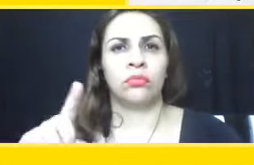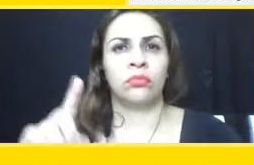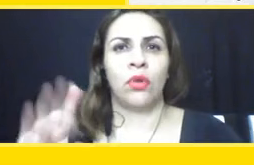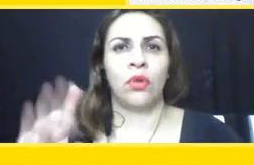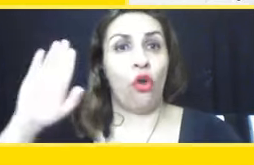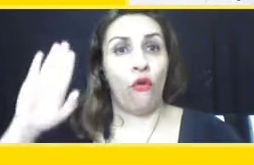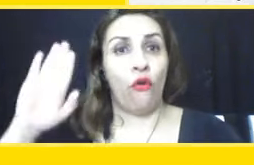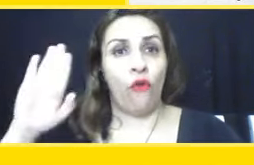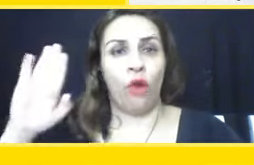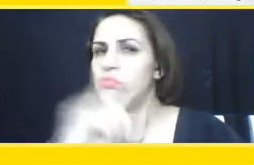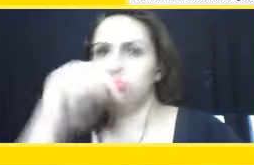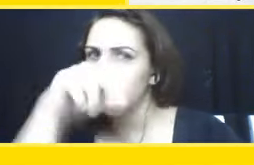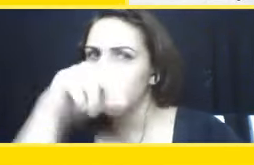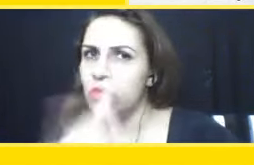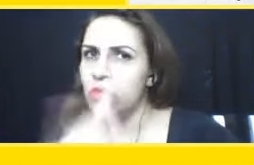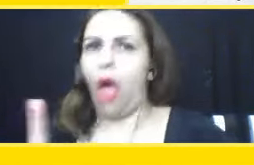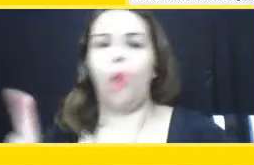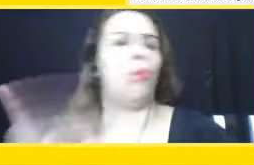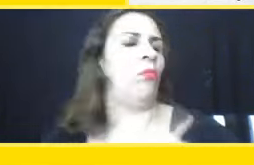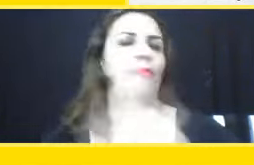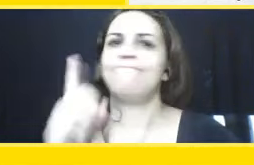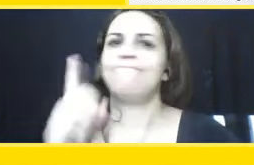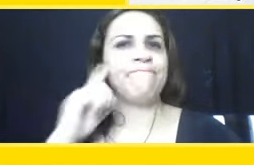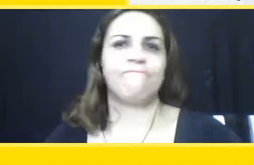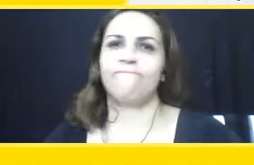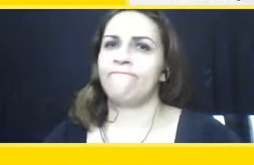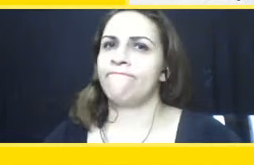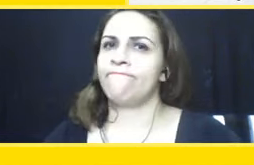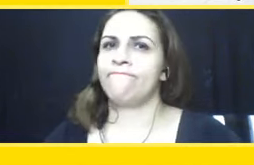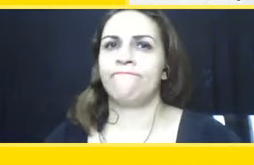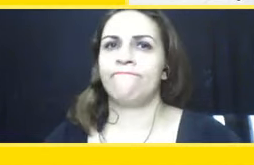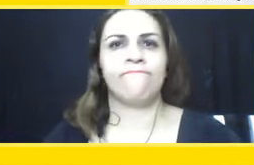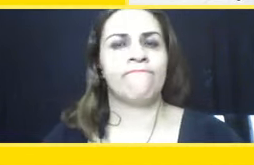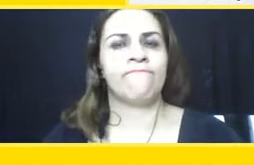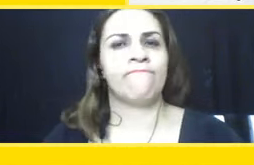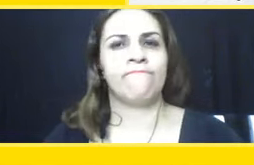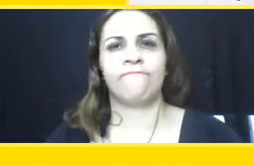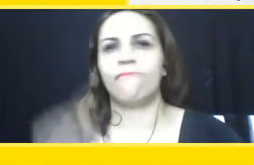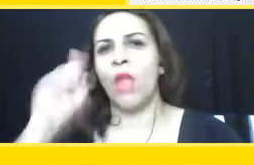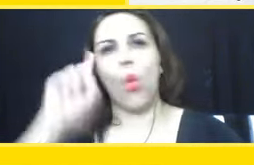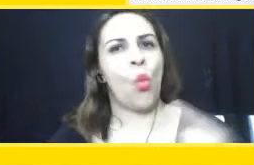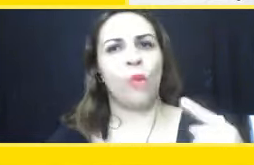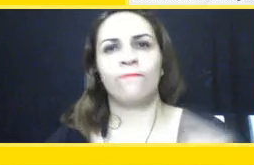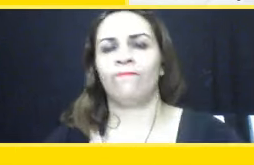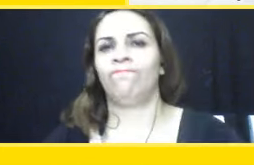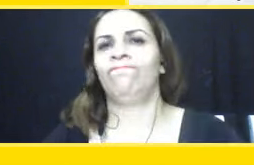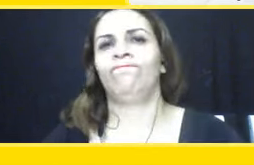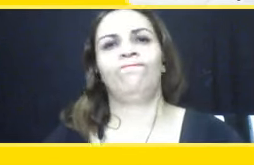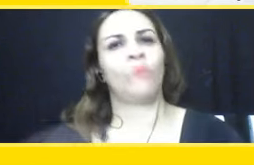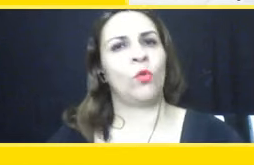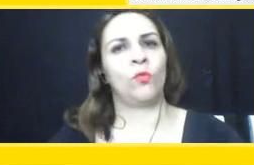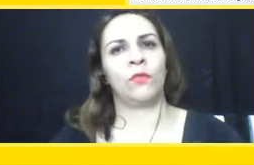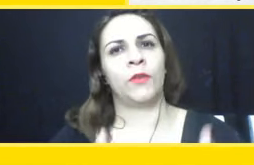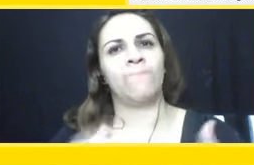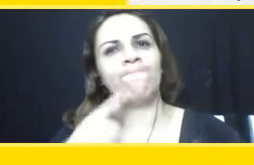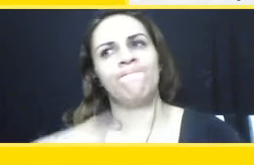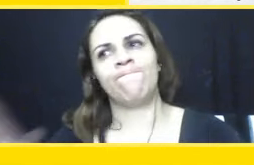Os outros não têm coragem de retornar e mandar seus filhos para a escola nesse